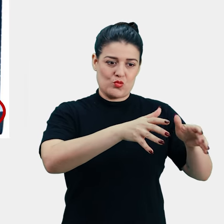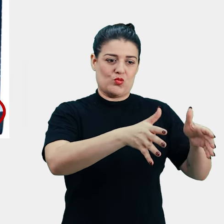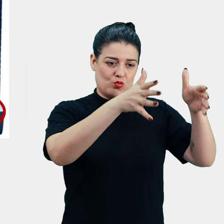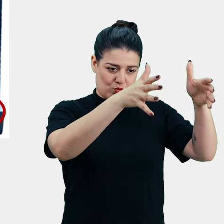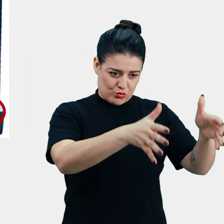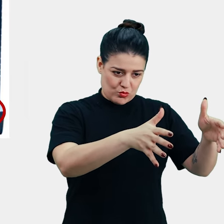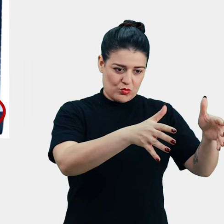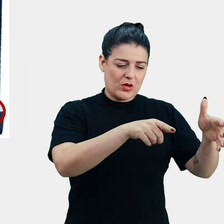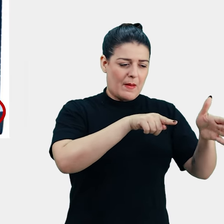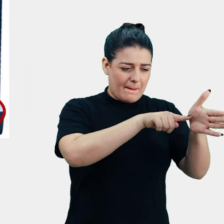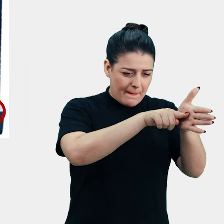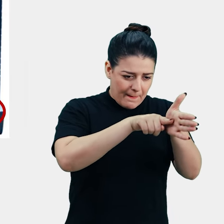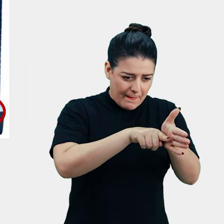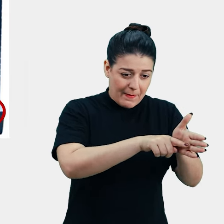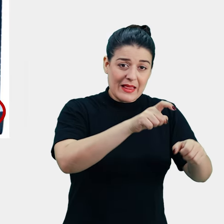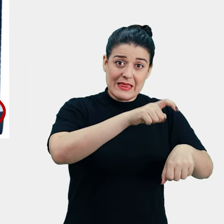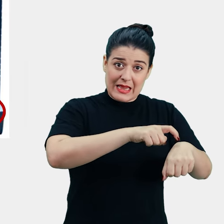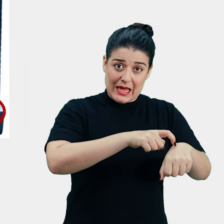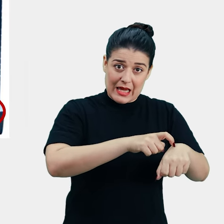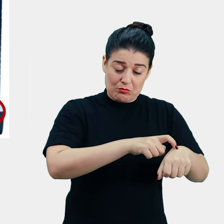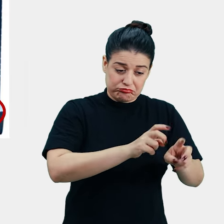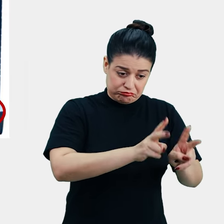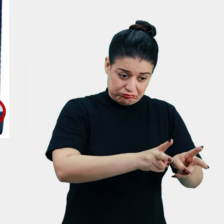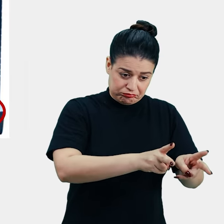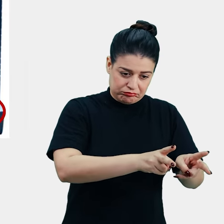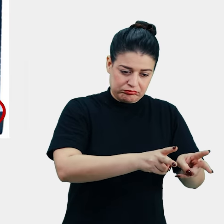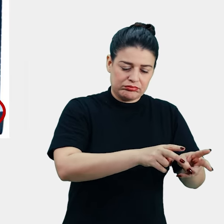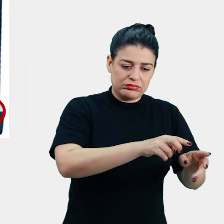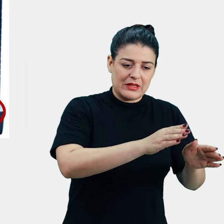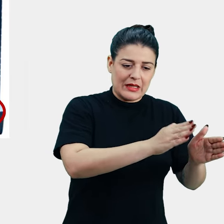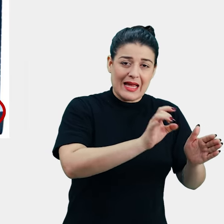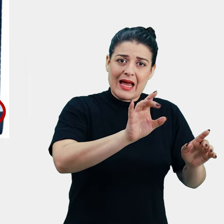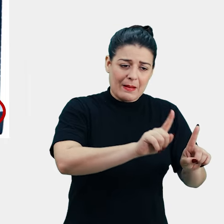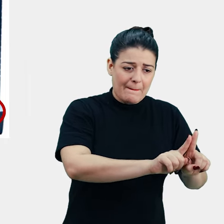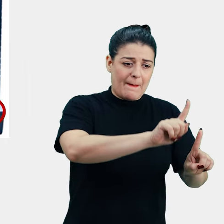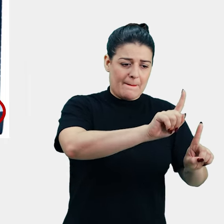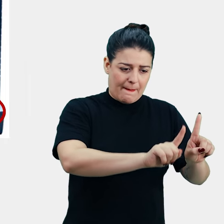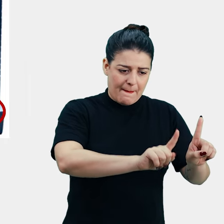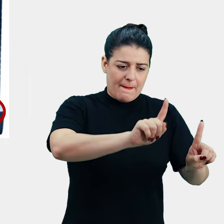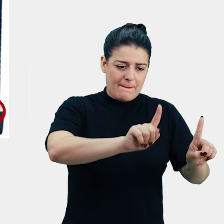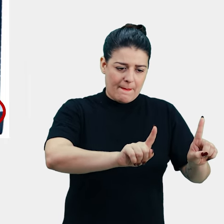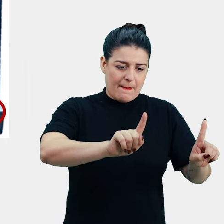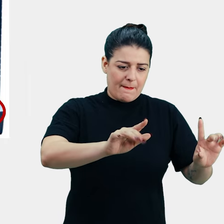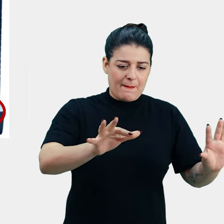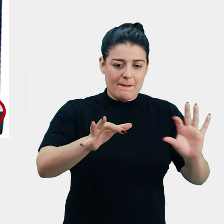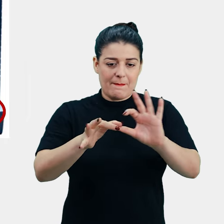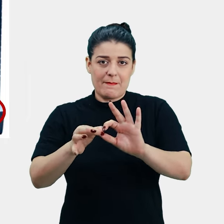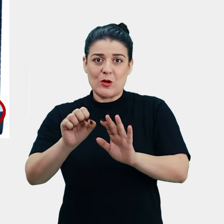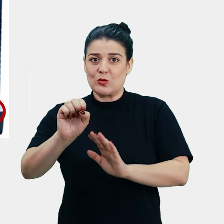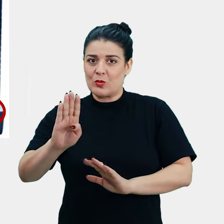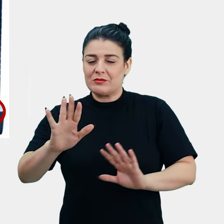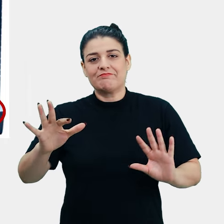temos picos ali em um determinado tempo de retenção, e é como se cada pico cromatográfico correspondesse a uma substância